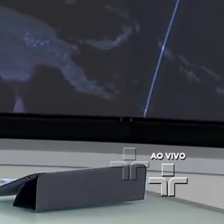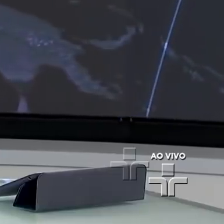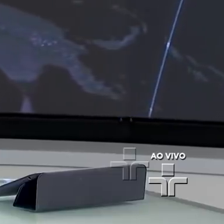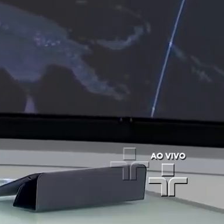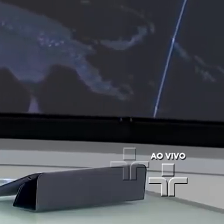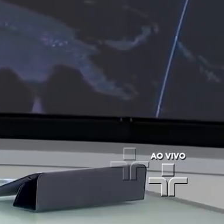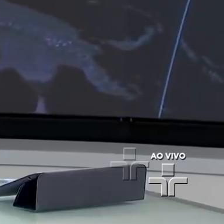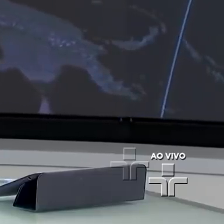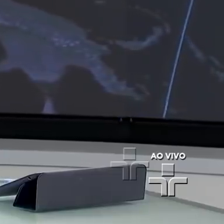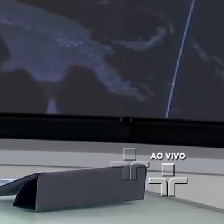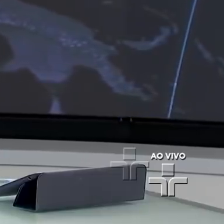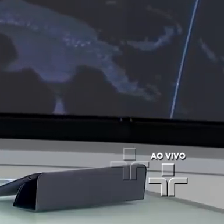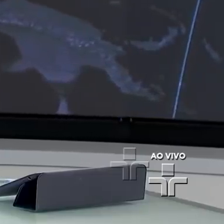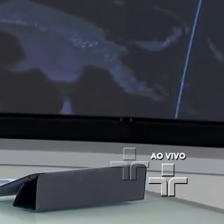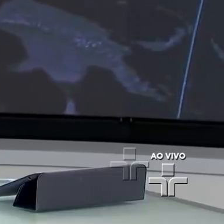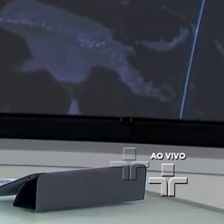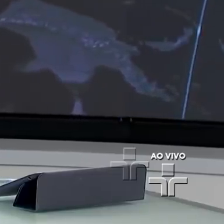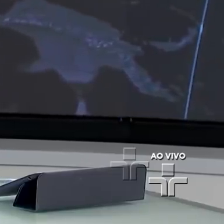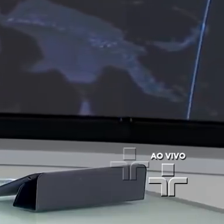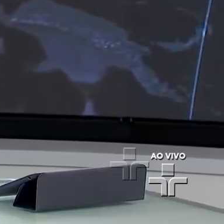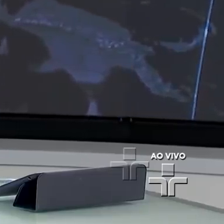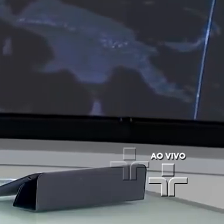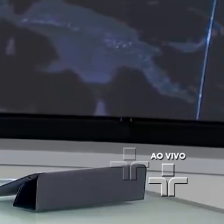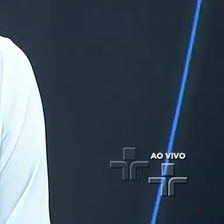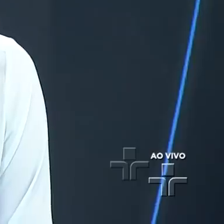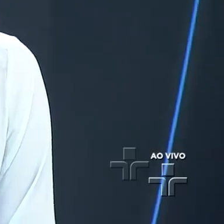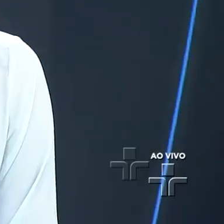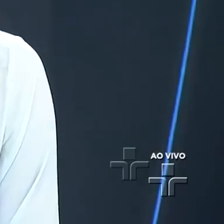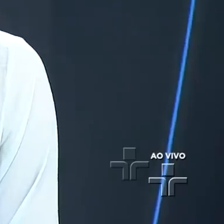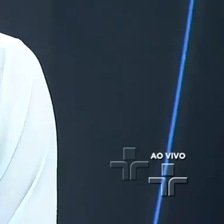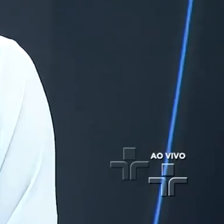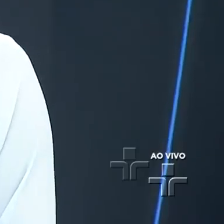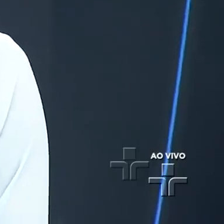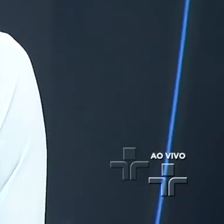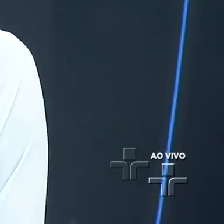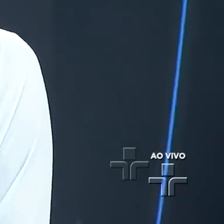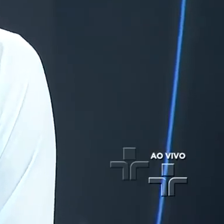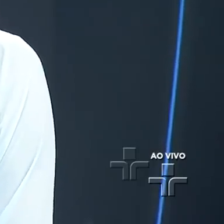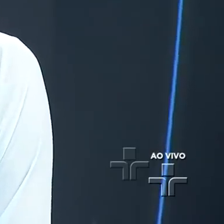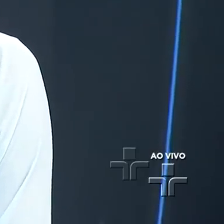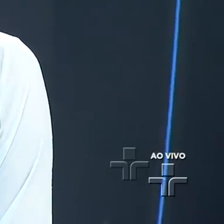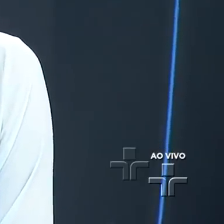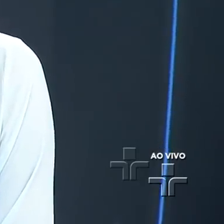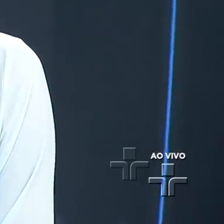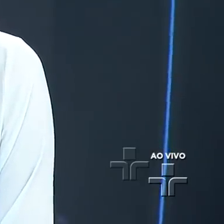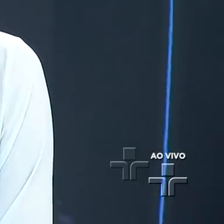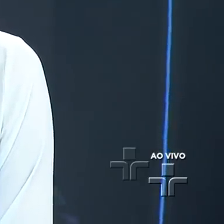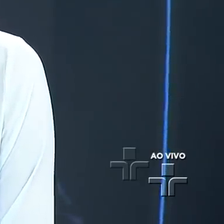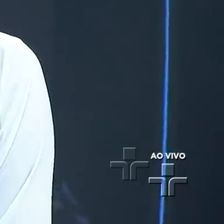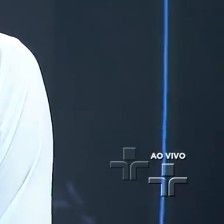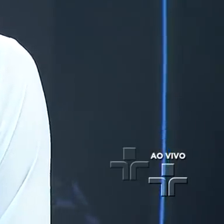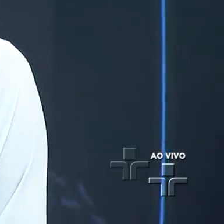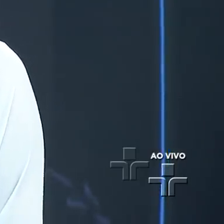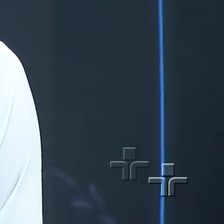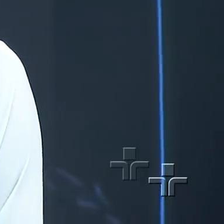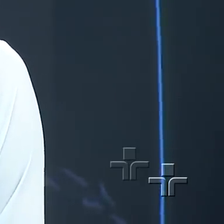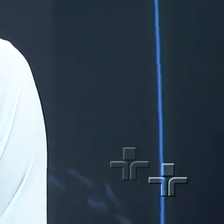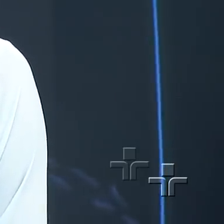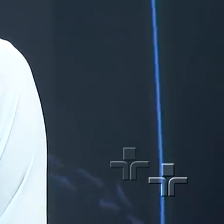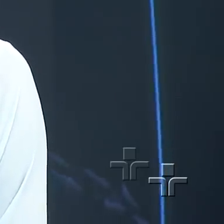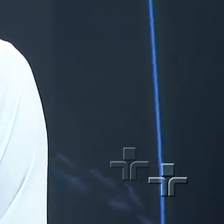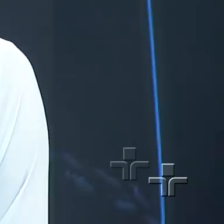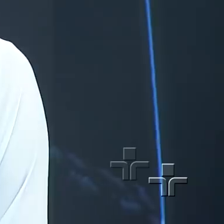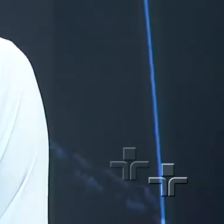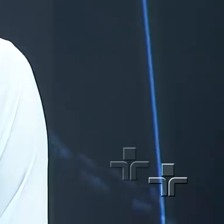pelo Twitter na hashtag Jornal da Cultura. O juiz Sérgio Moro aceitou o convite e se torna o